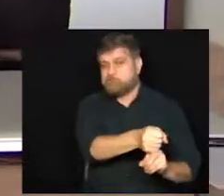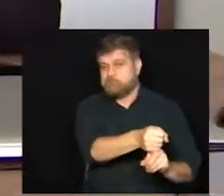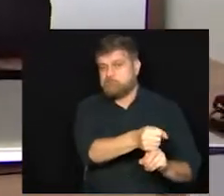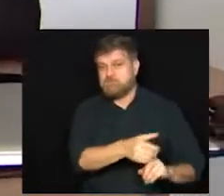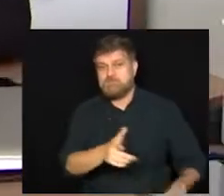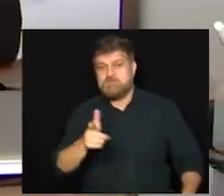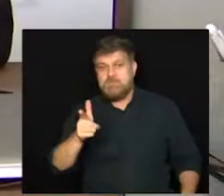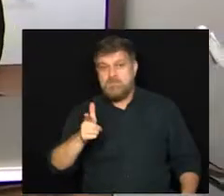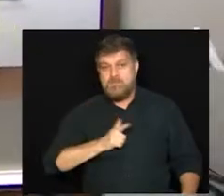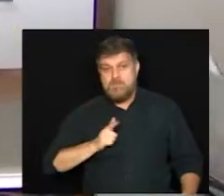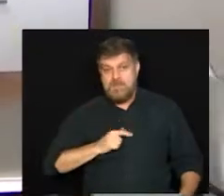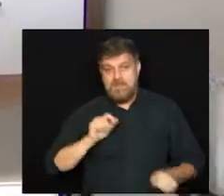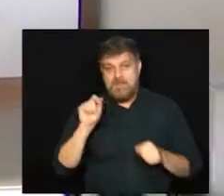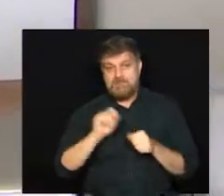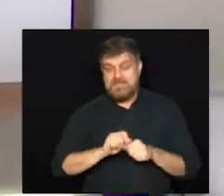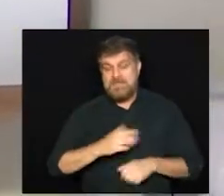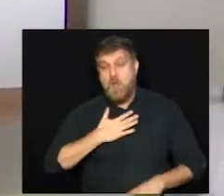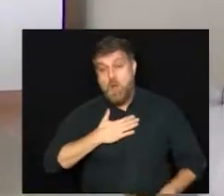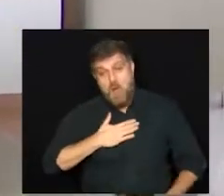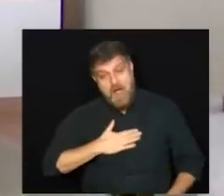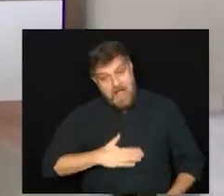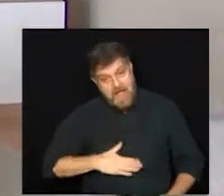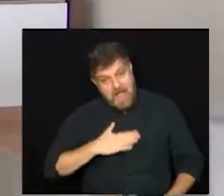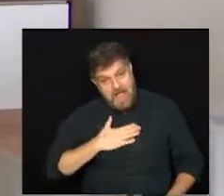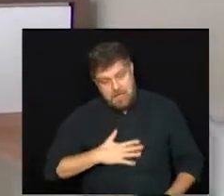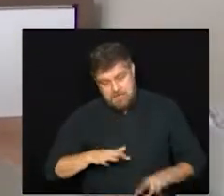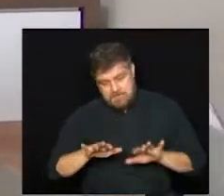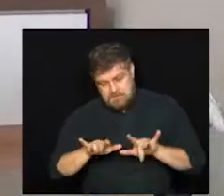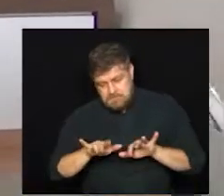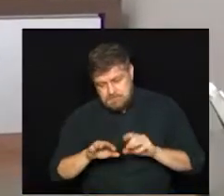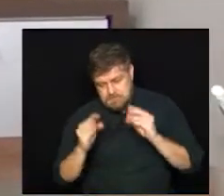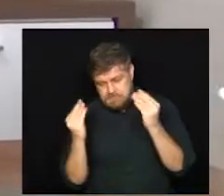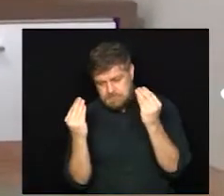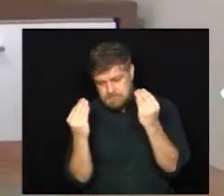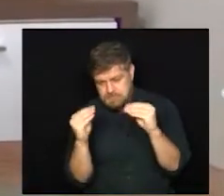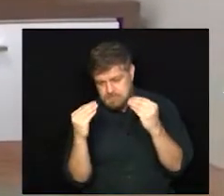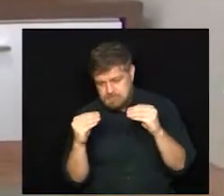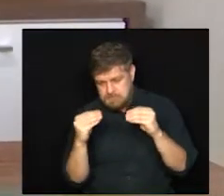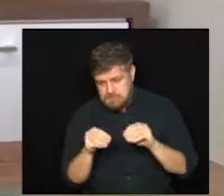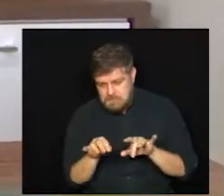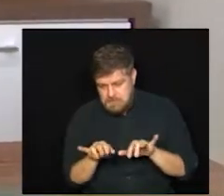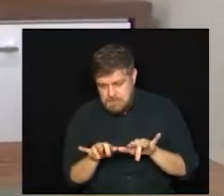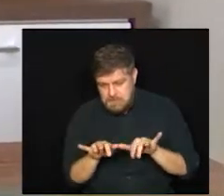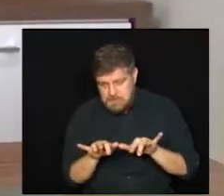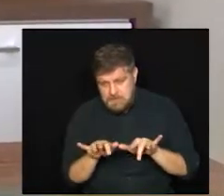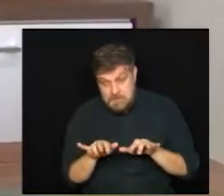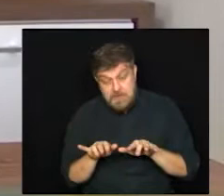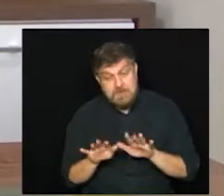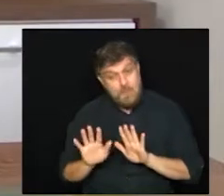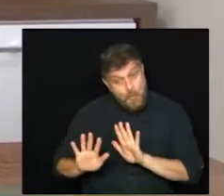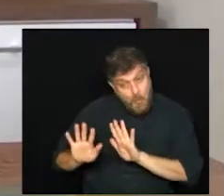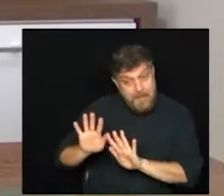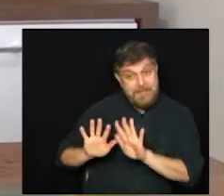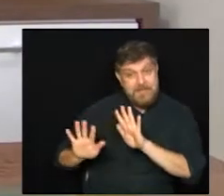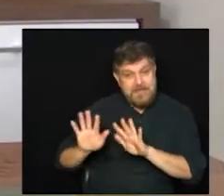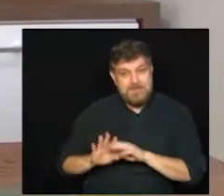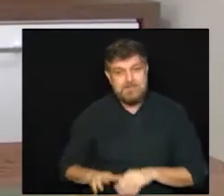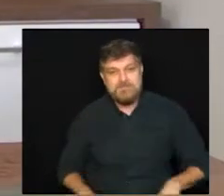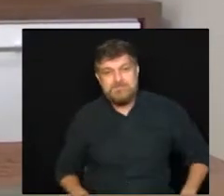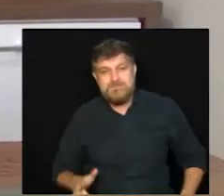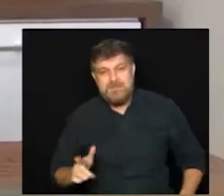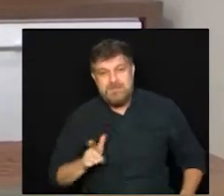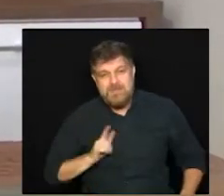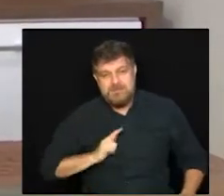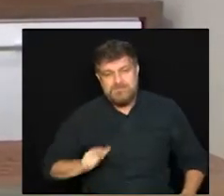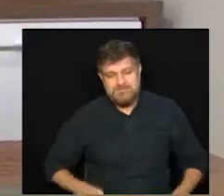Façam a declaração com calma, né? Cuidado na digitação. Por incrível que pareça,